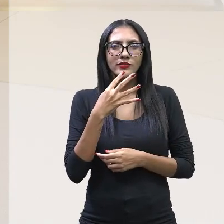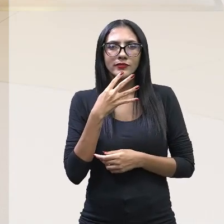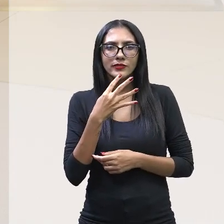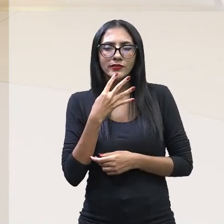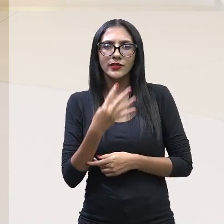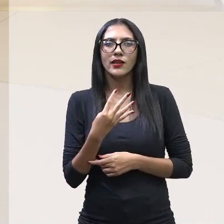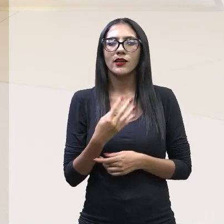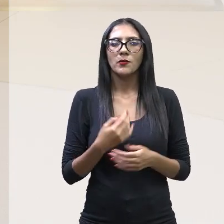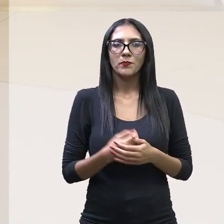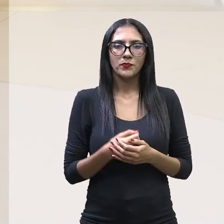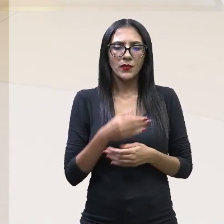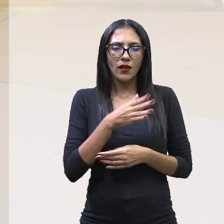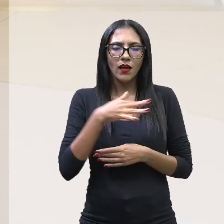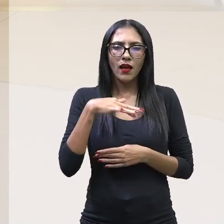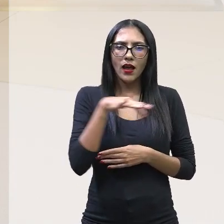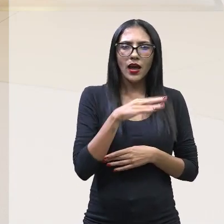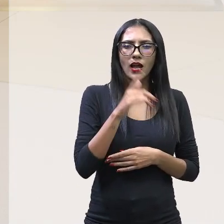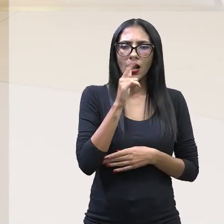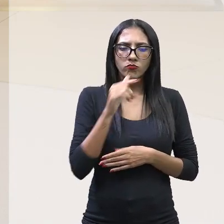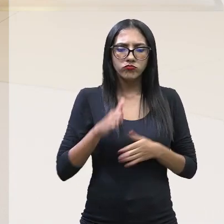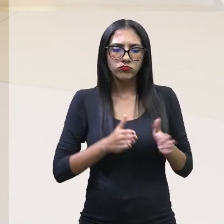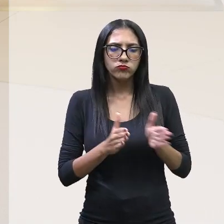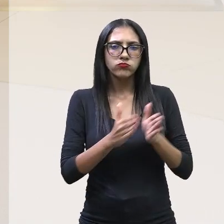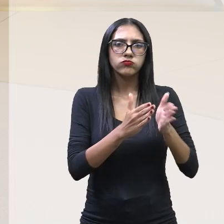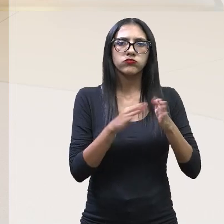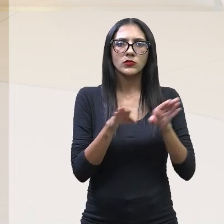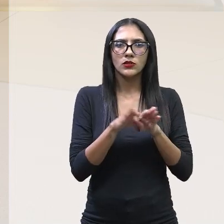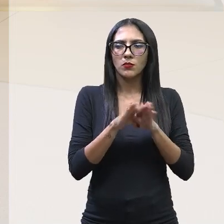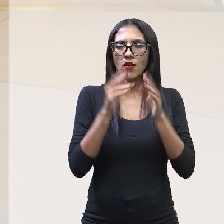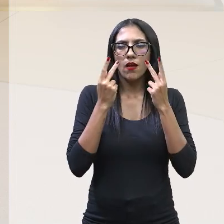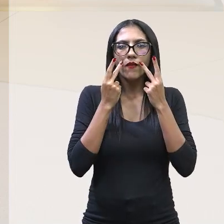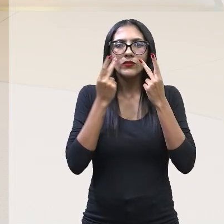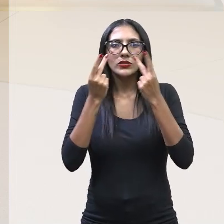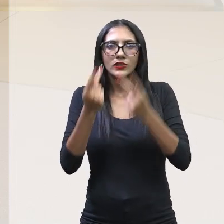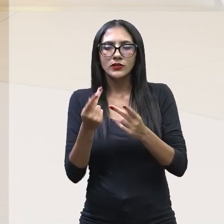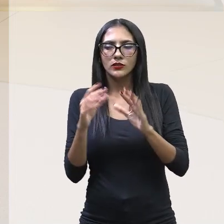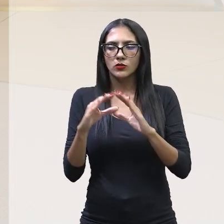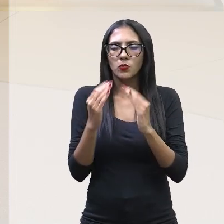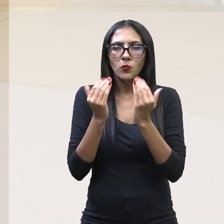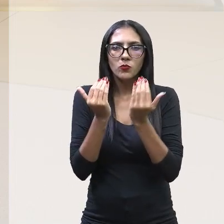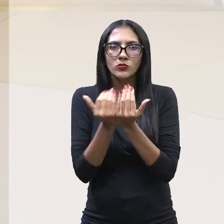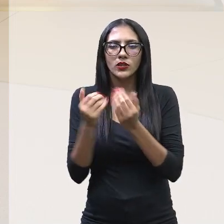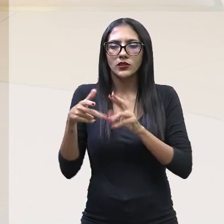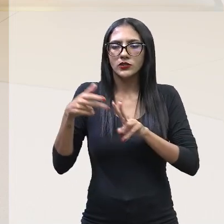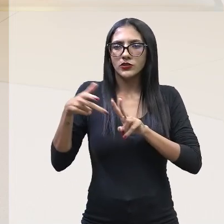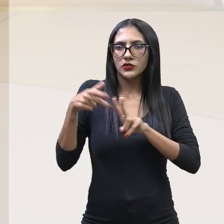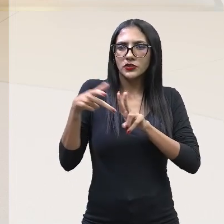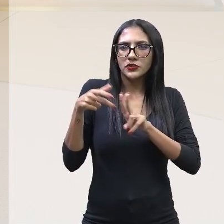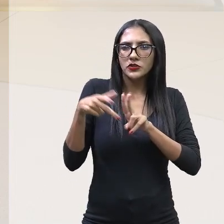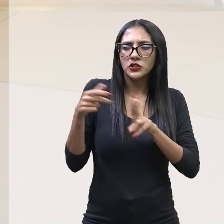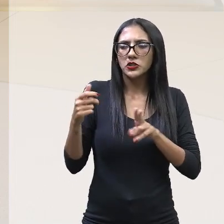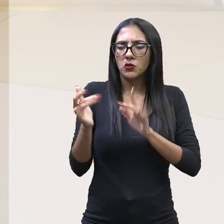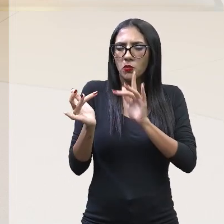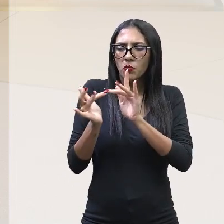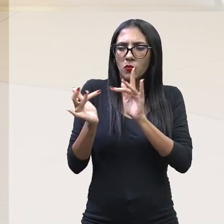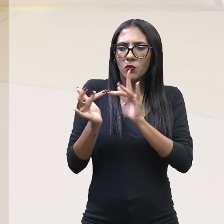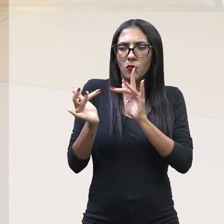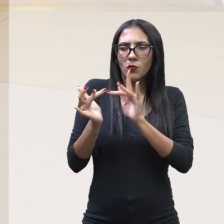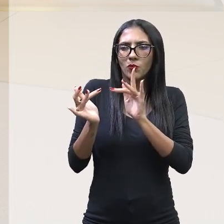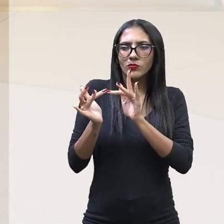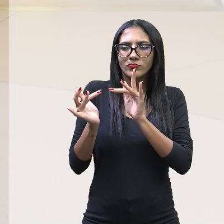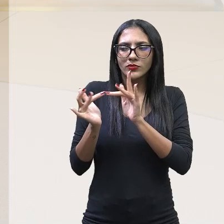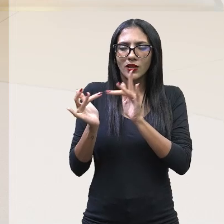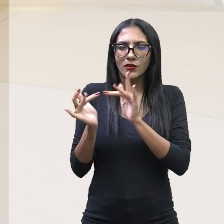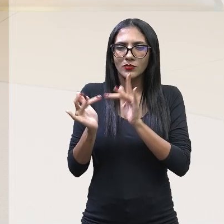ali conhecer o Encontro das Águas, as comunidades indígenas ali, não é, professor? Conhecer de perto a pesca com pirarucu e